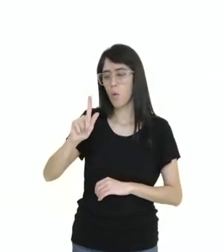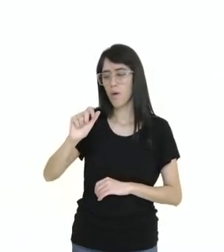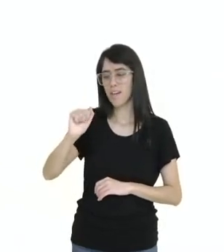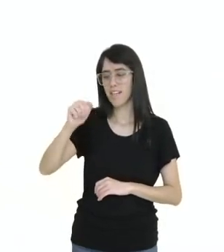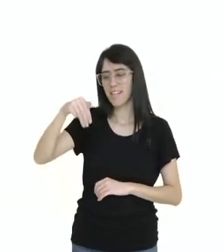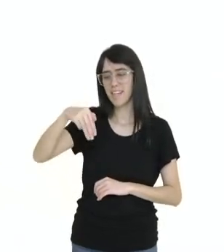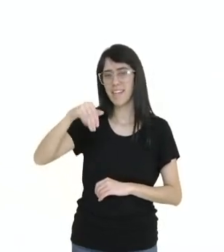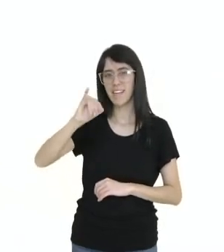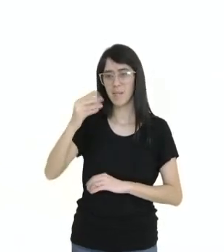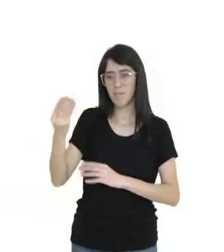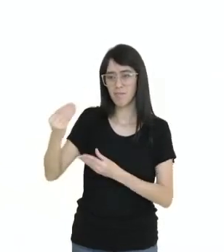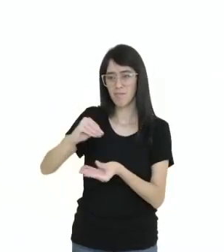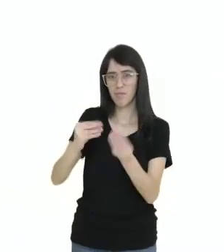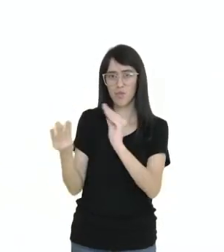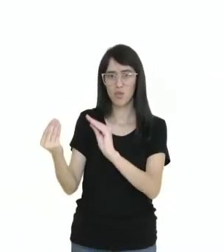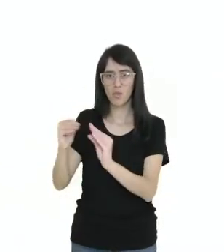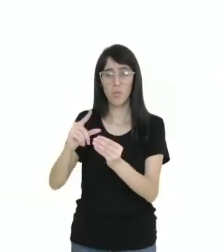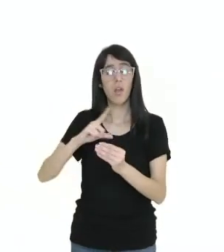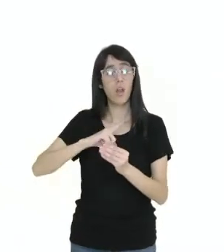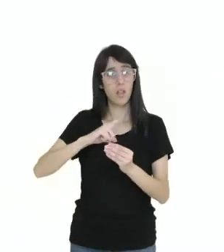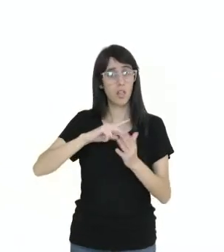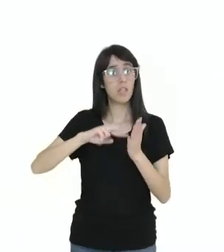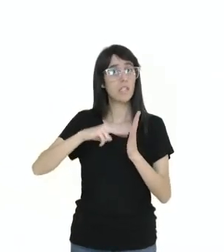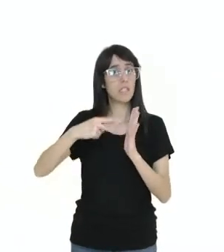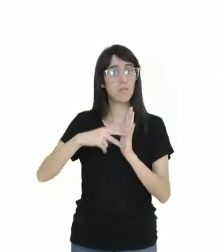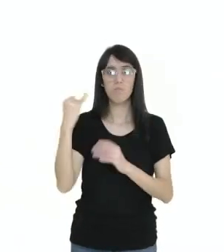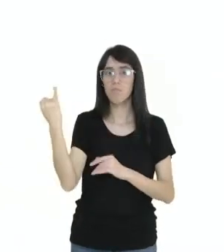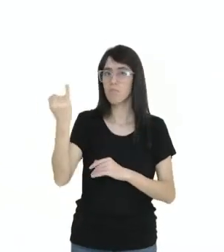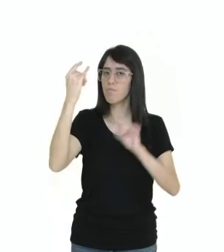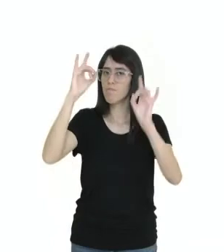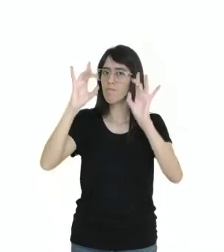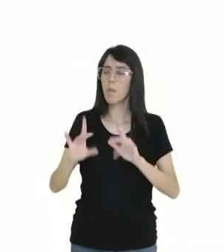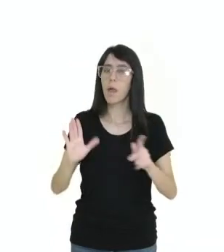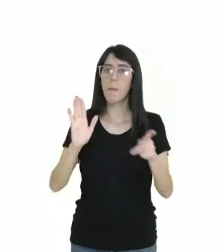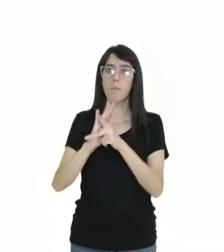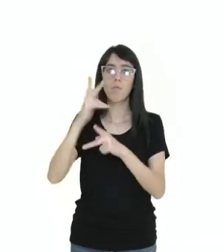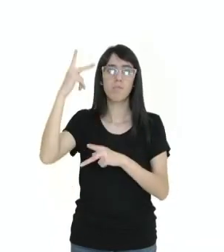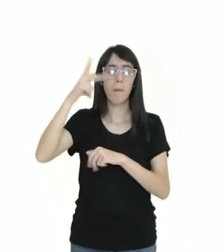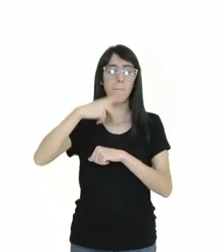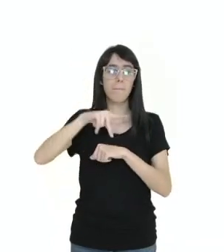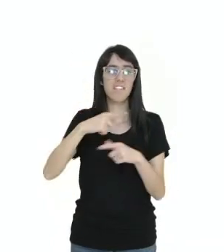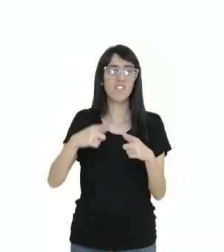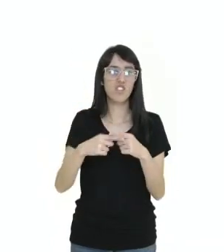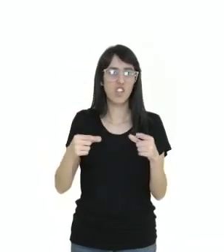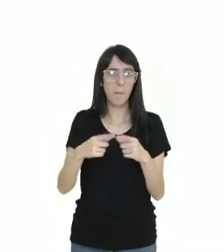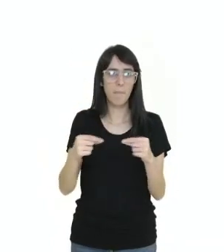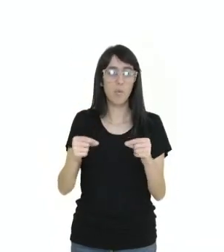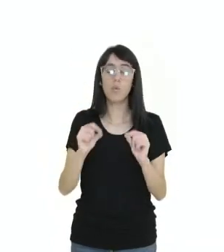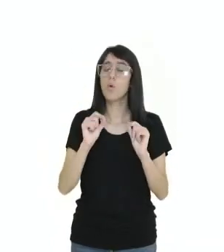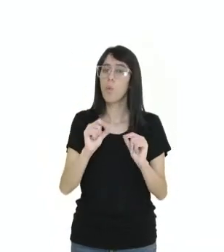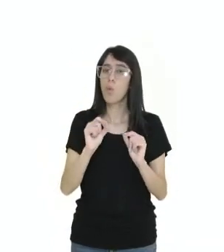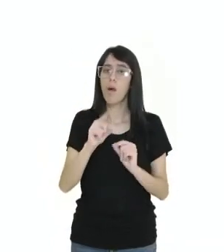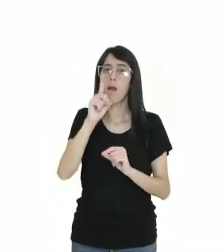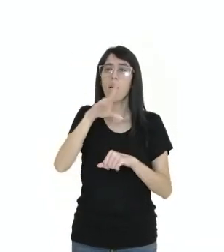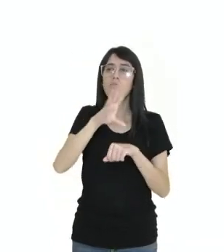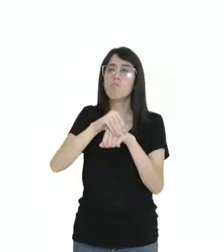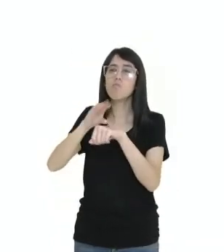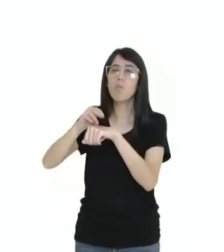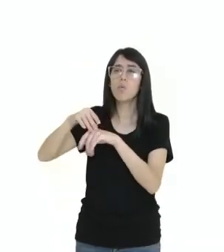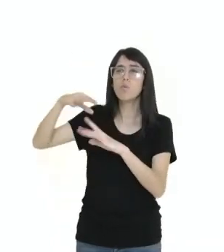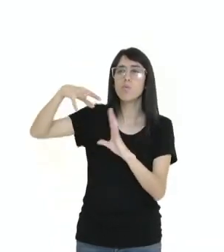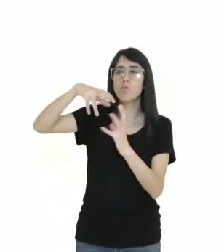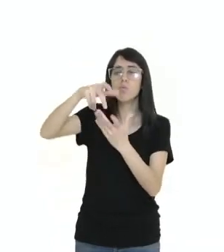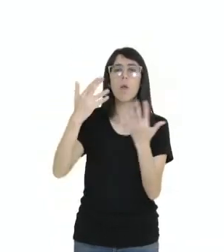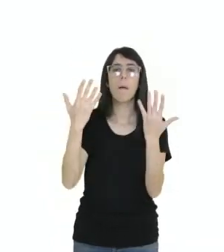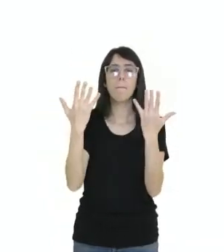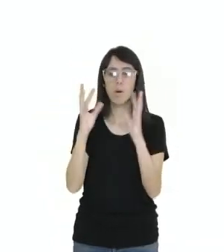origami. Que tem um significado altamente simbólico no Japão. A base do origami é o conhecimento do mundo por base do